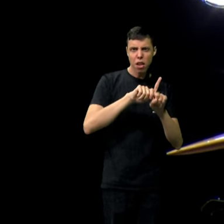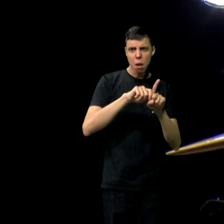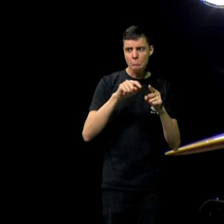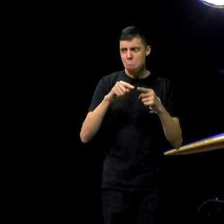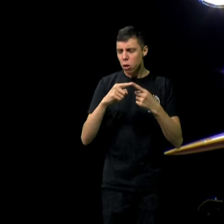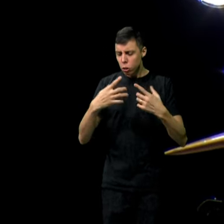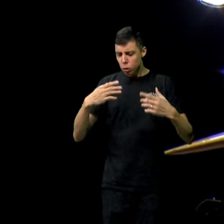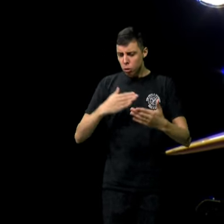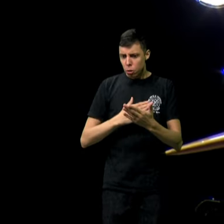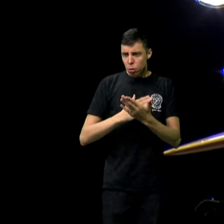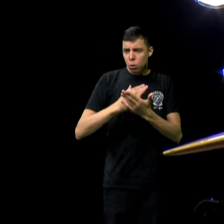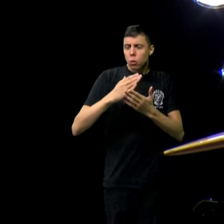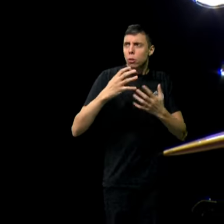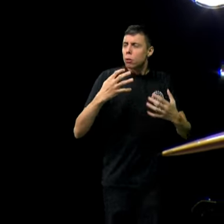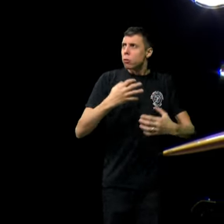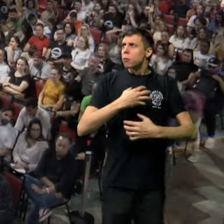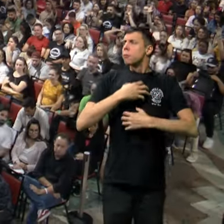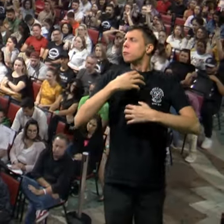grande.